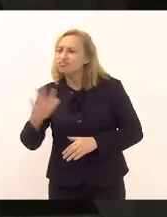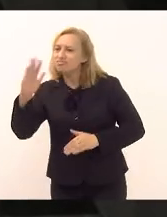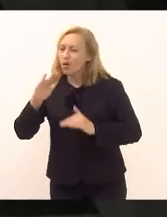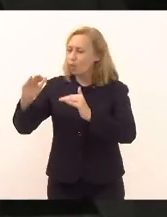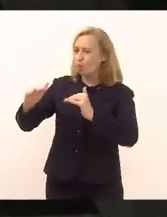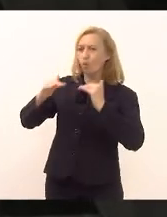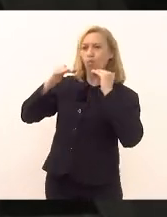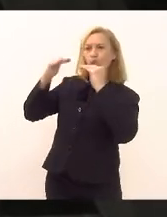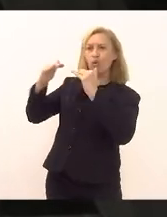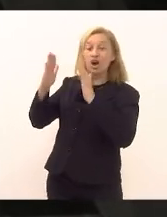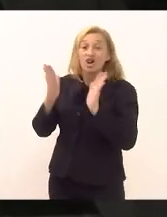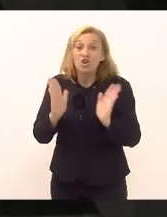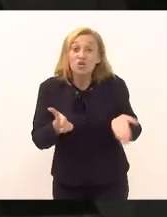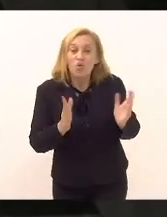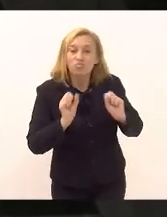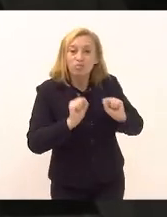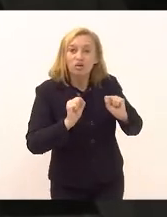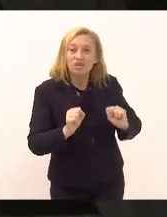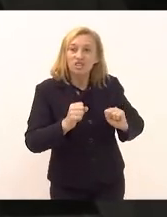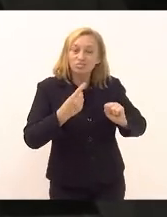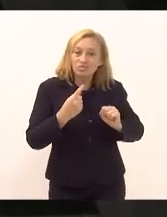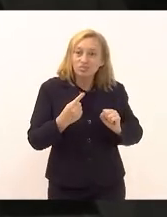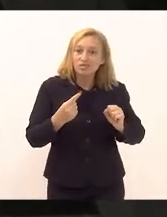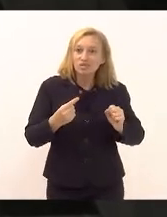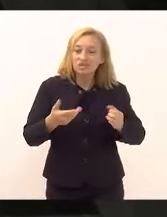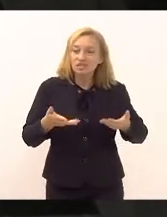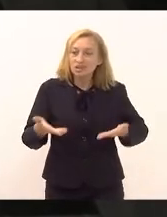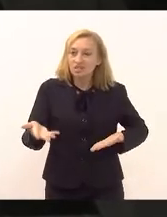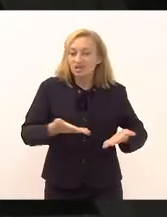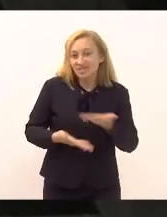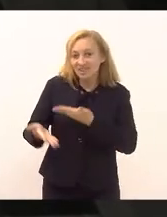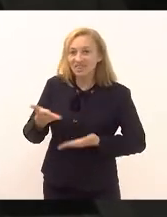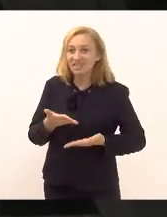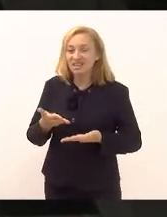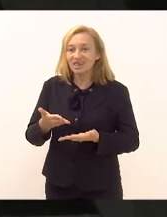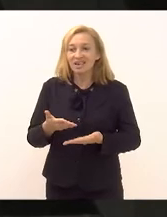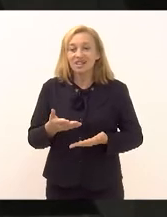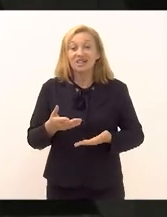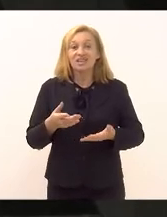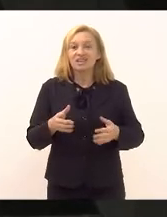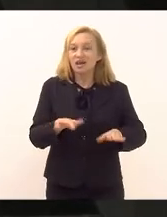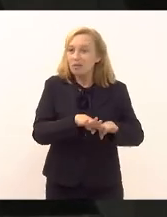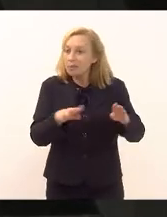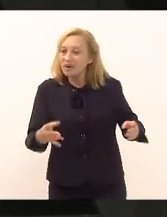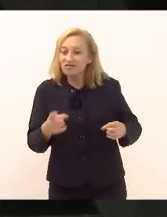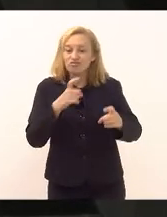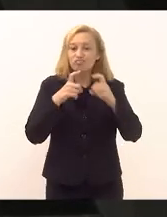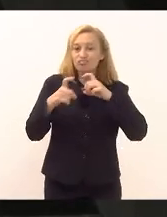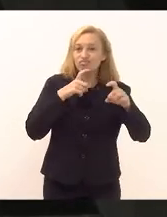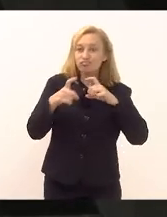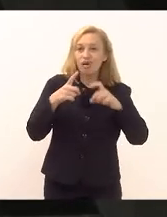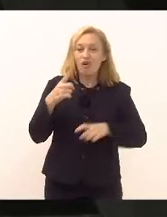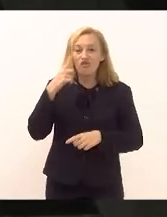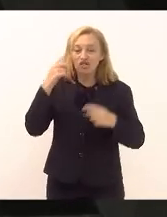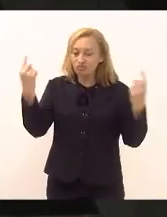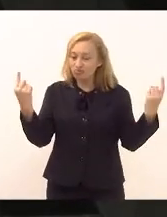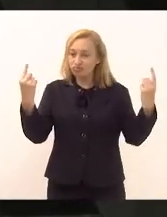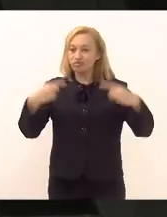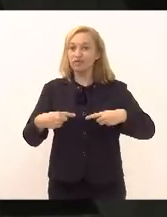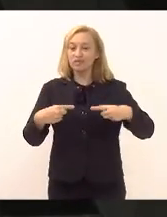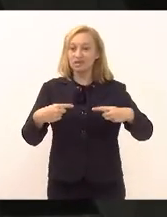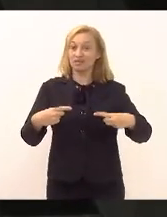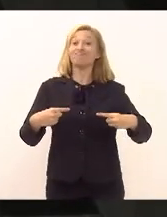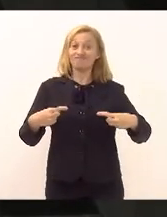soberano, e hoje nós pudemos participar, deputado Mata Rocha, da mesma mesa de debates, refletindo um pouco sobre os desafios que estão